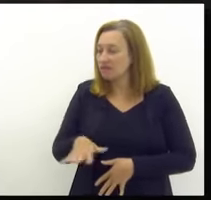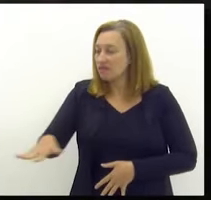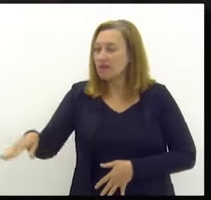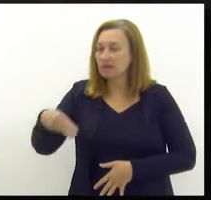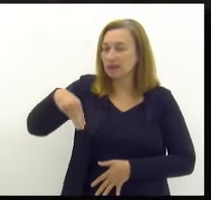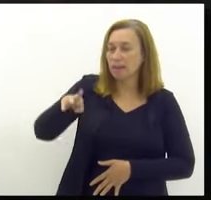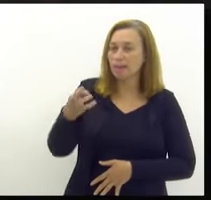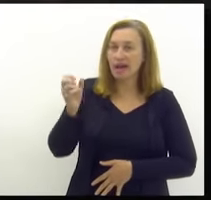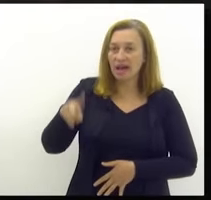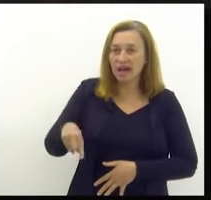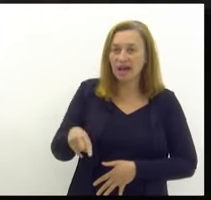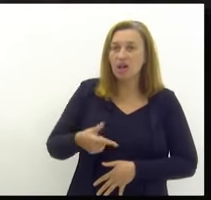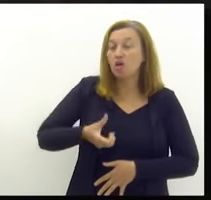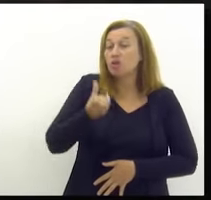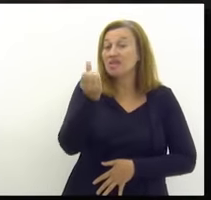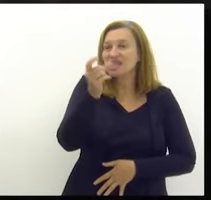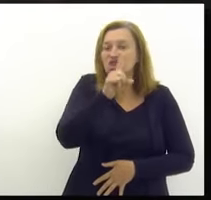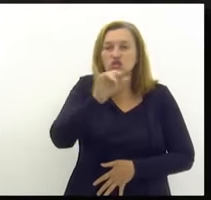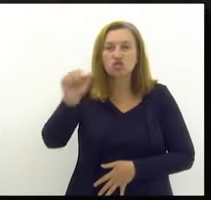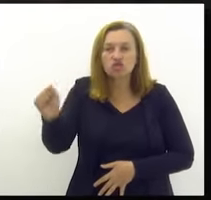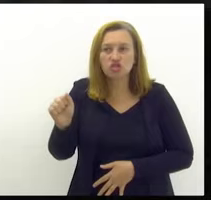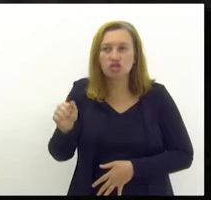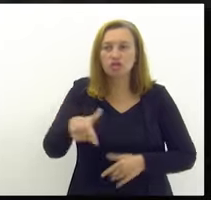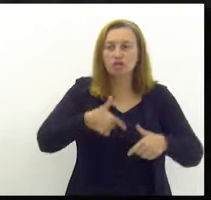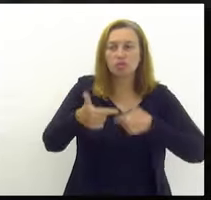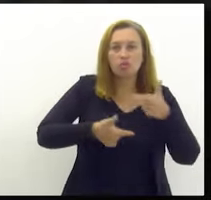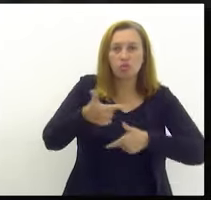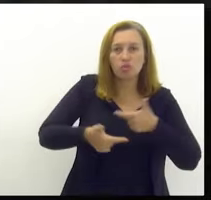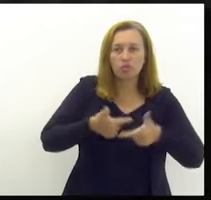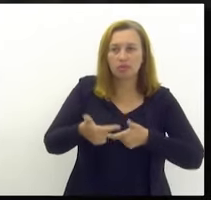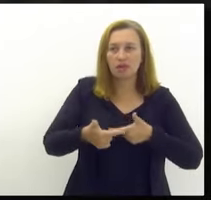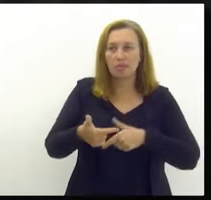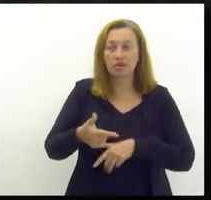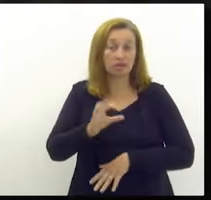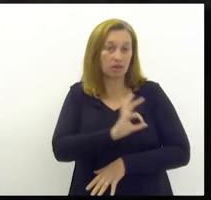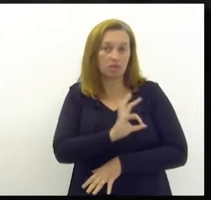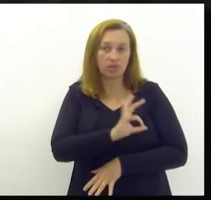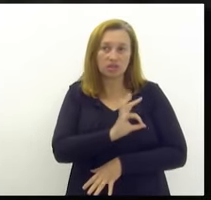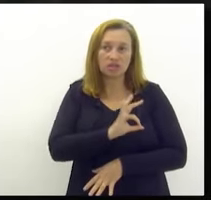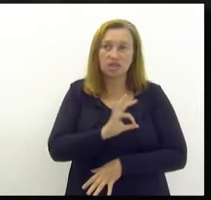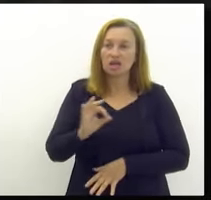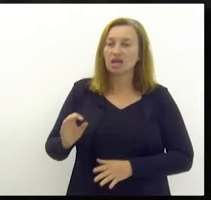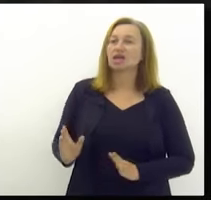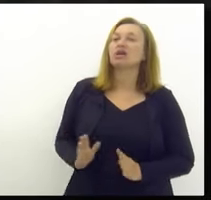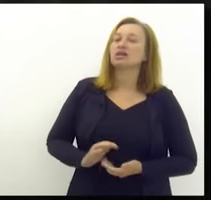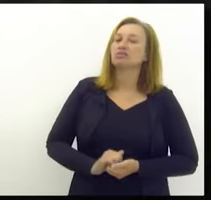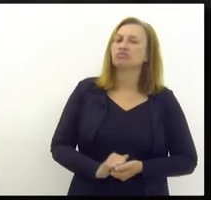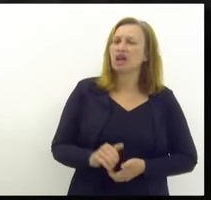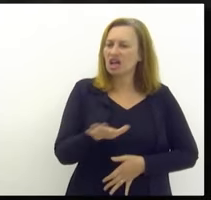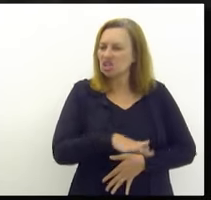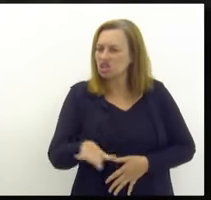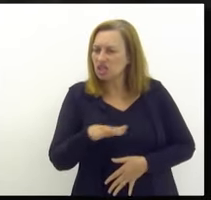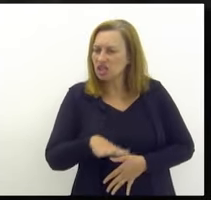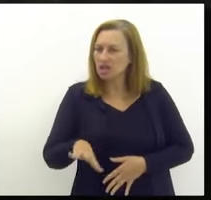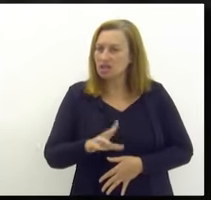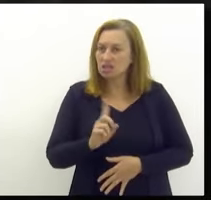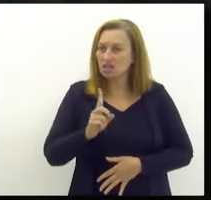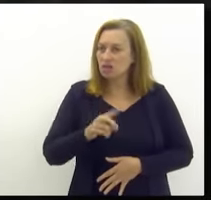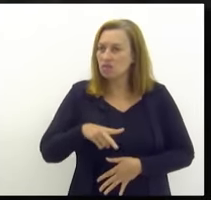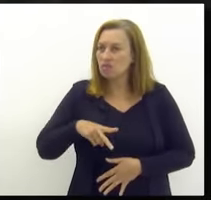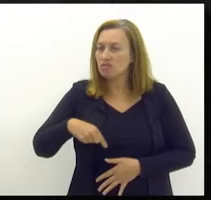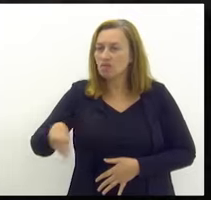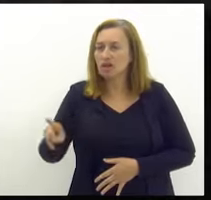ontem foi o sexto dia de operação policial seis dias que as crianças ficaram fora da fora da escola seis